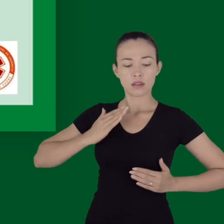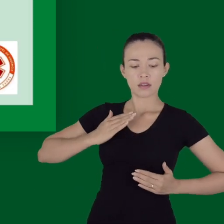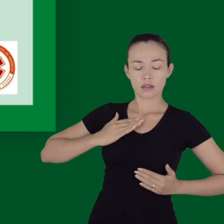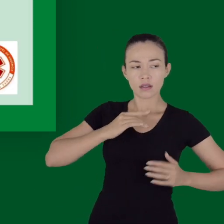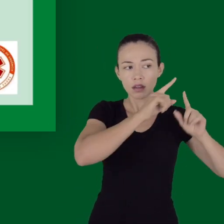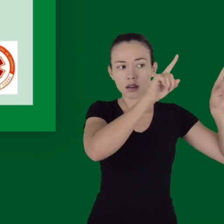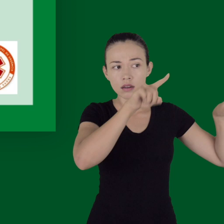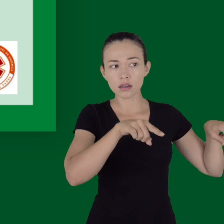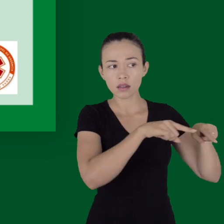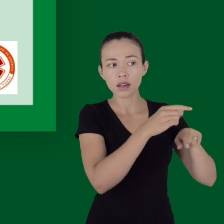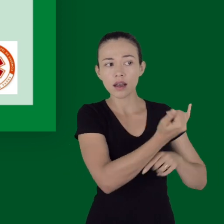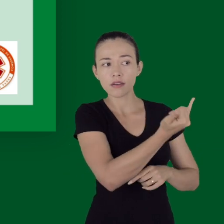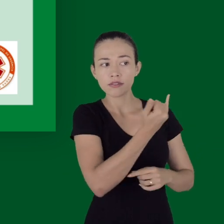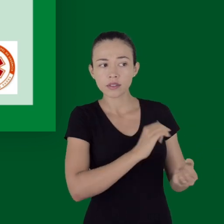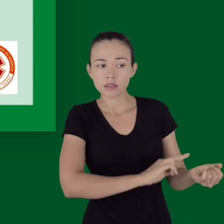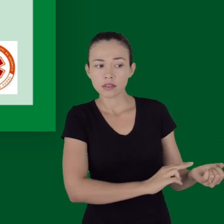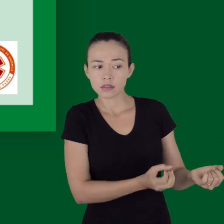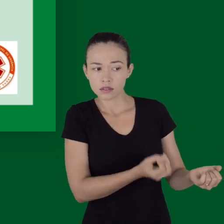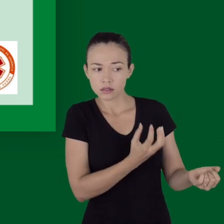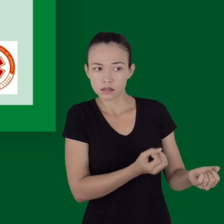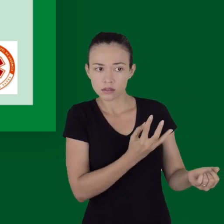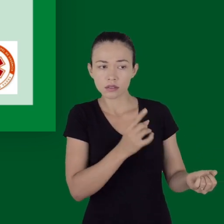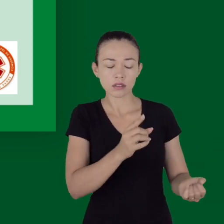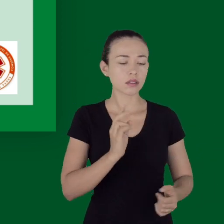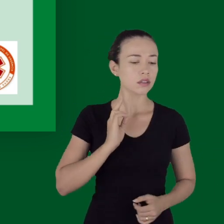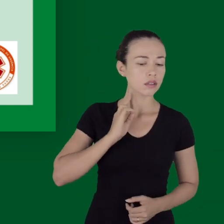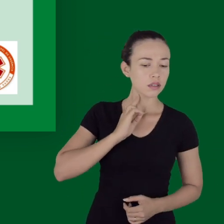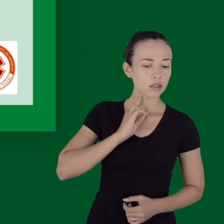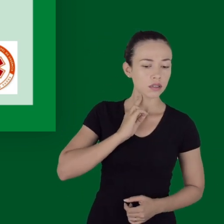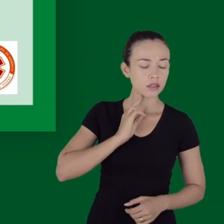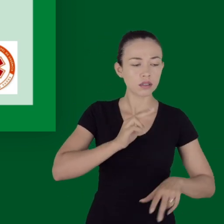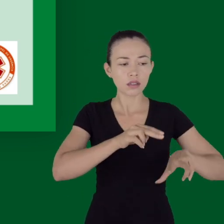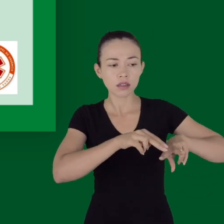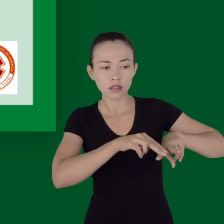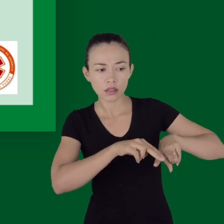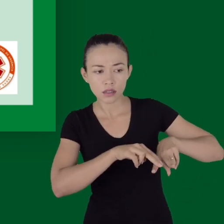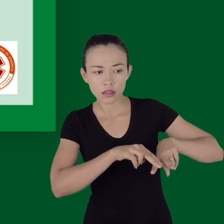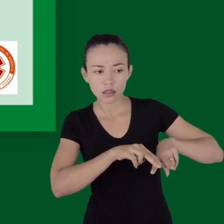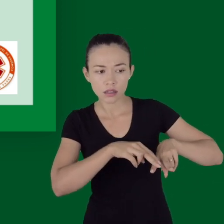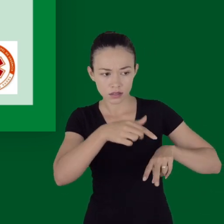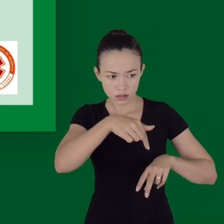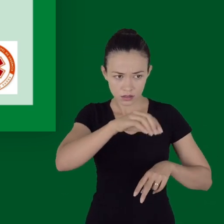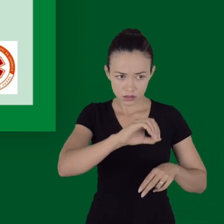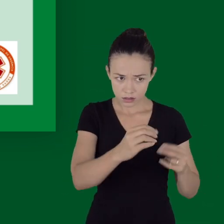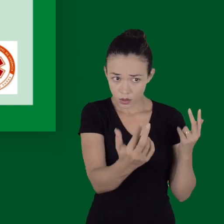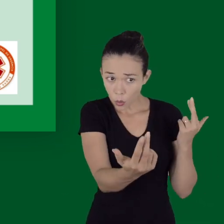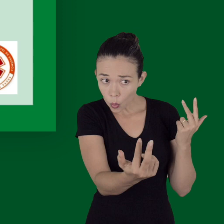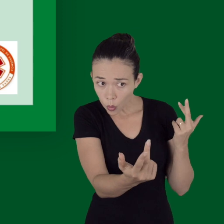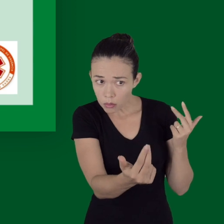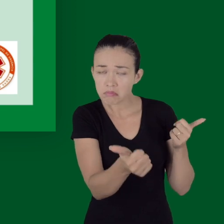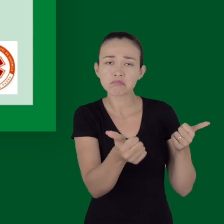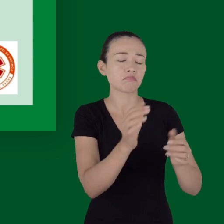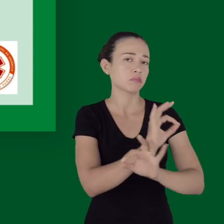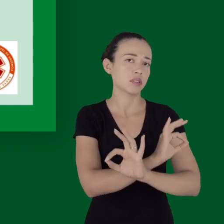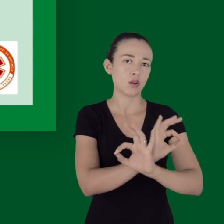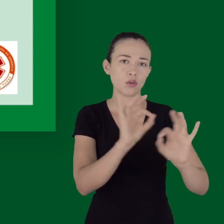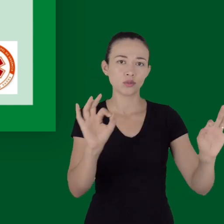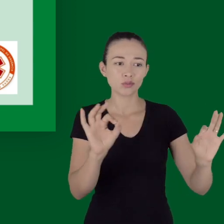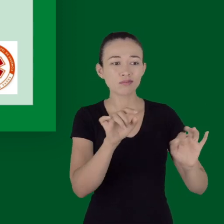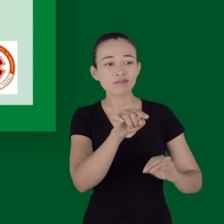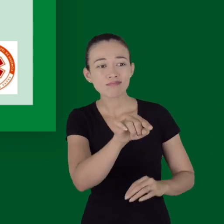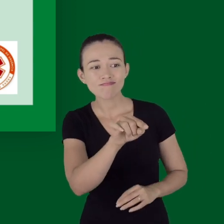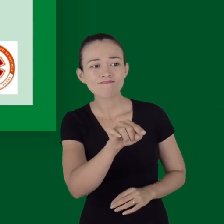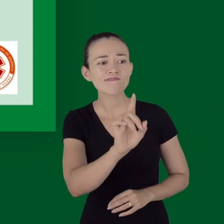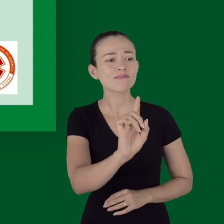captura elétrica do monitor. E se o pulso tiver, por exemplo, se ajustou para 70 e o pulso tiver 70 também,